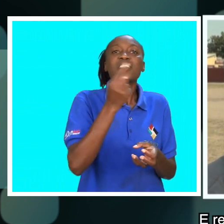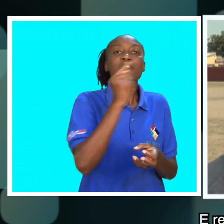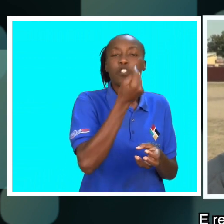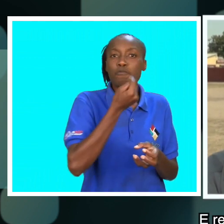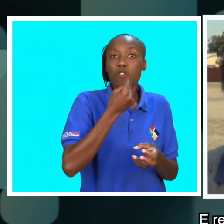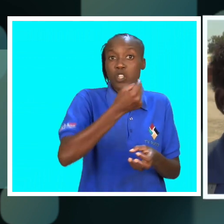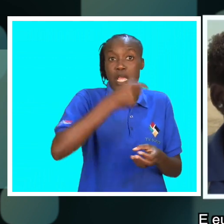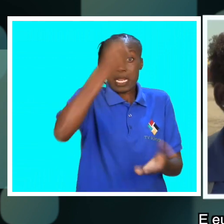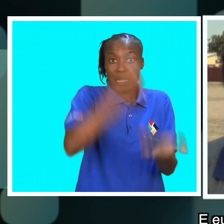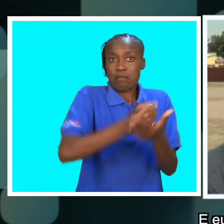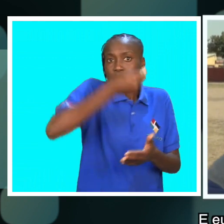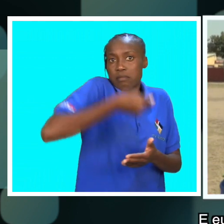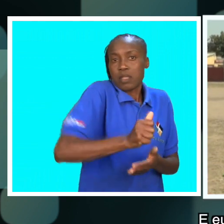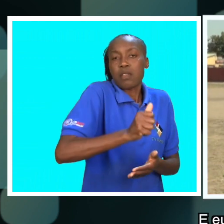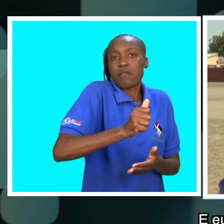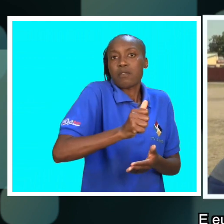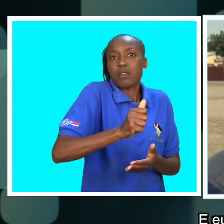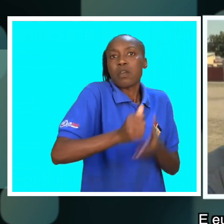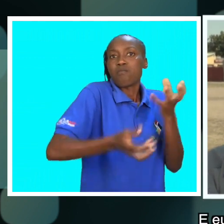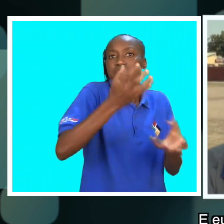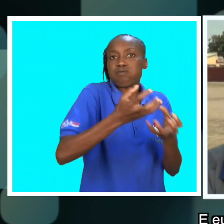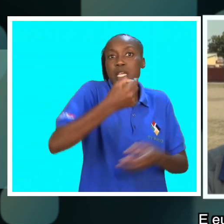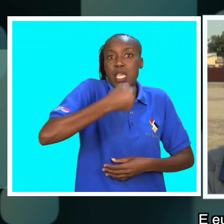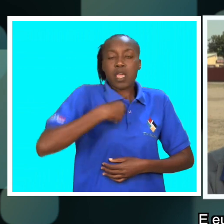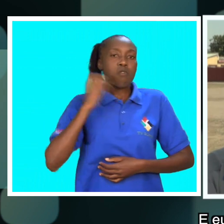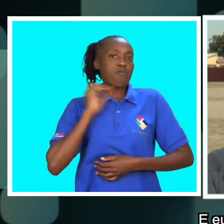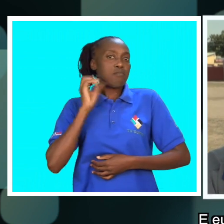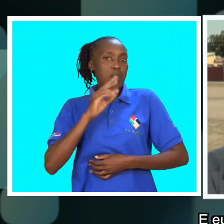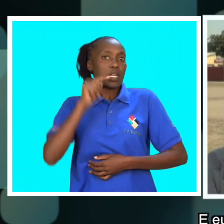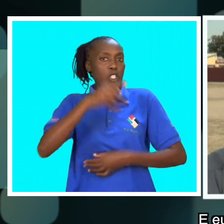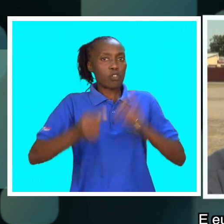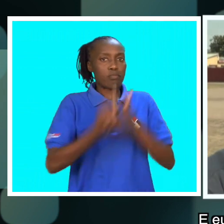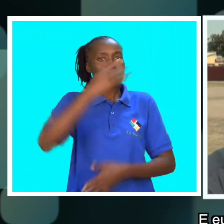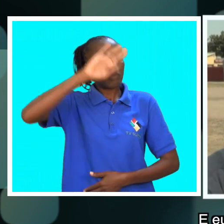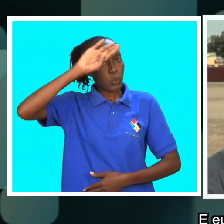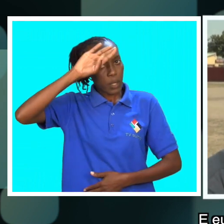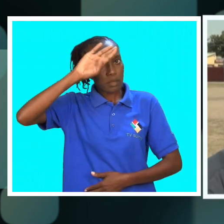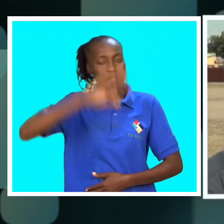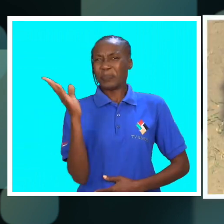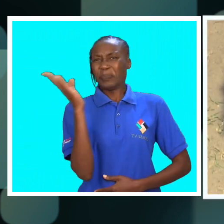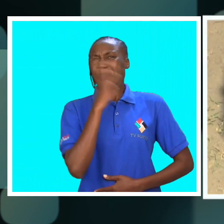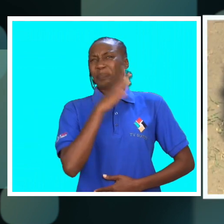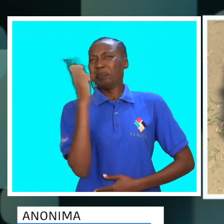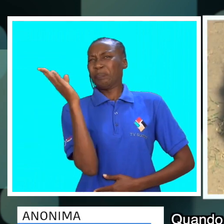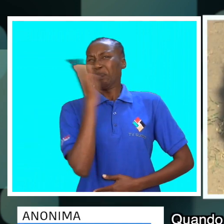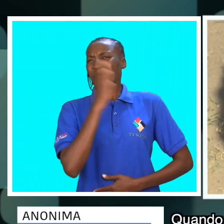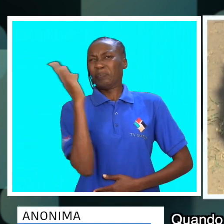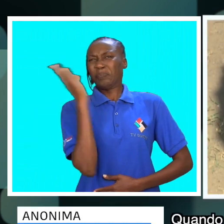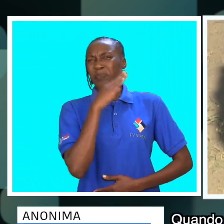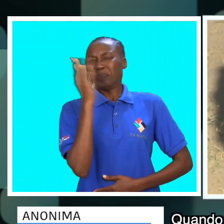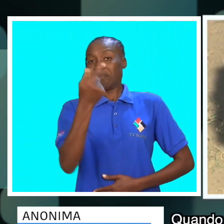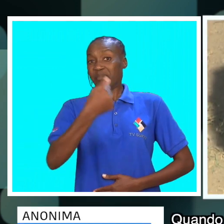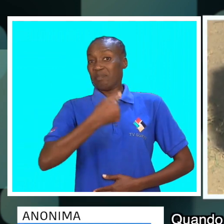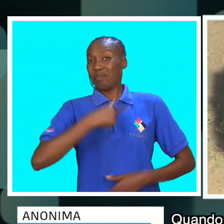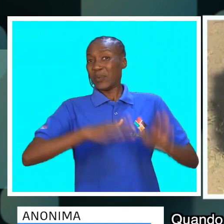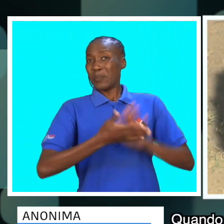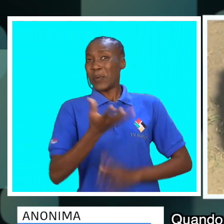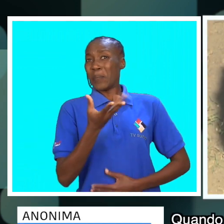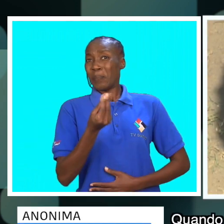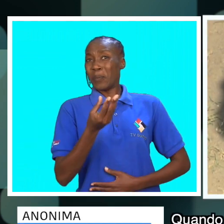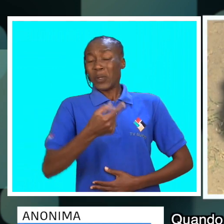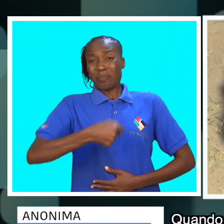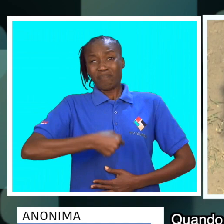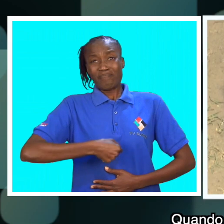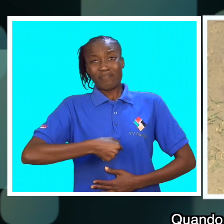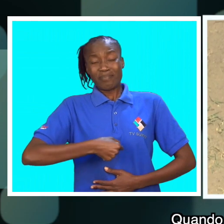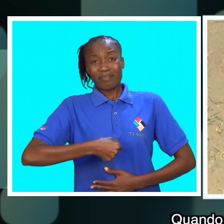mandaram para a gente queimar. Eu falo, isso aqui nos causa coisa, doença. Começo a cheirar. Eu até sinto dores